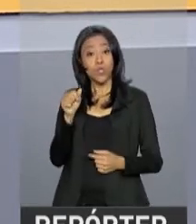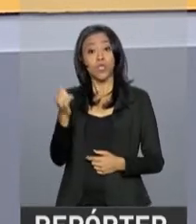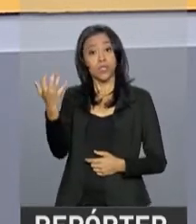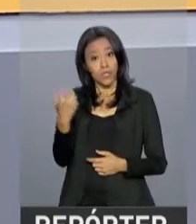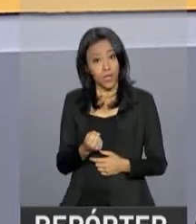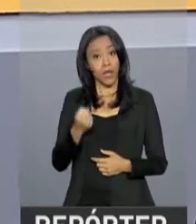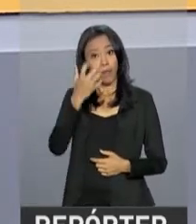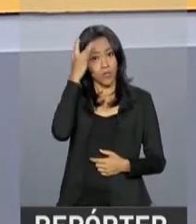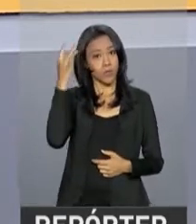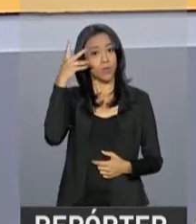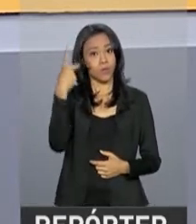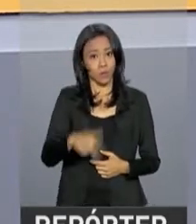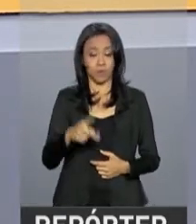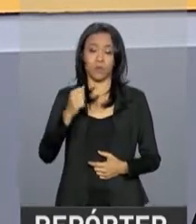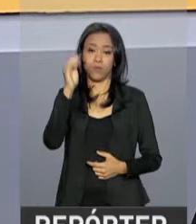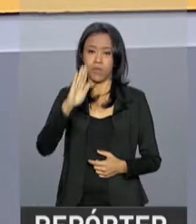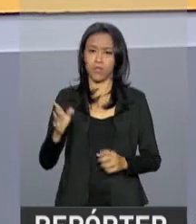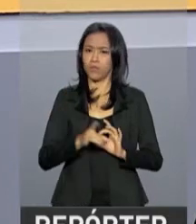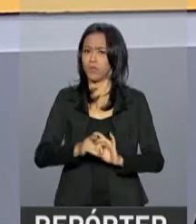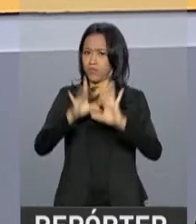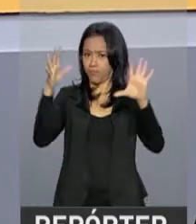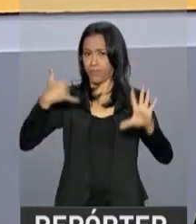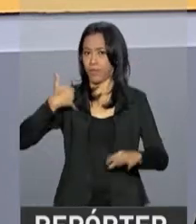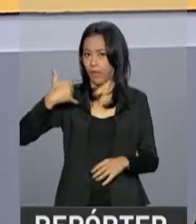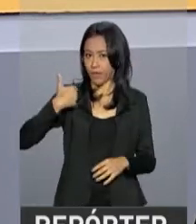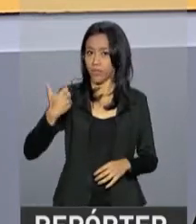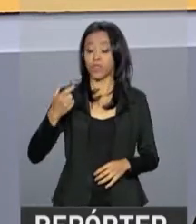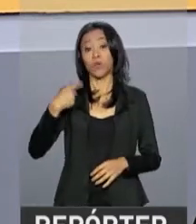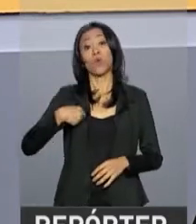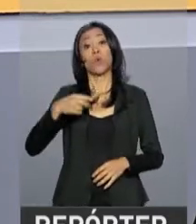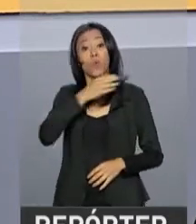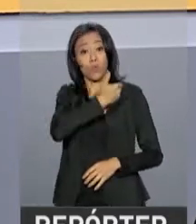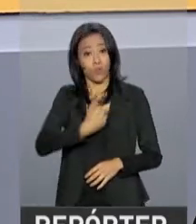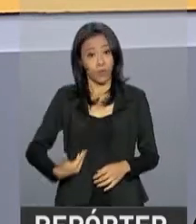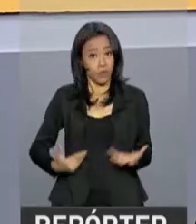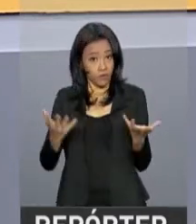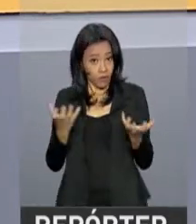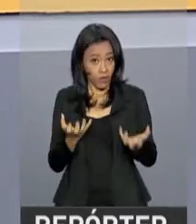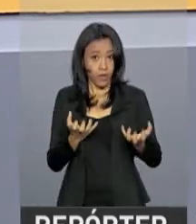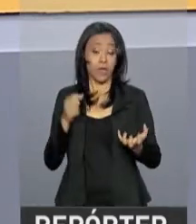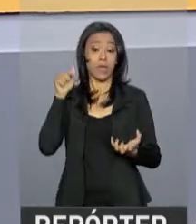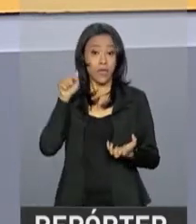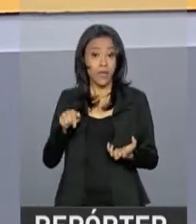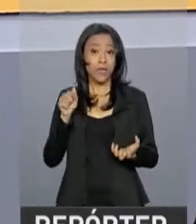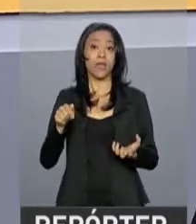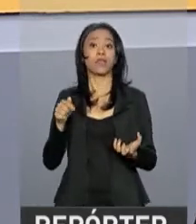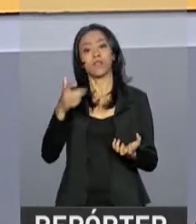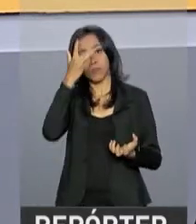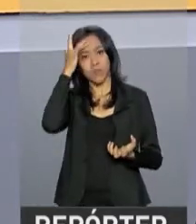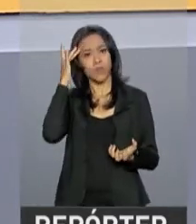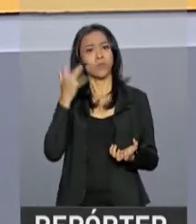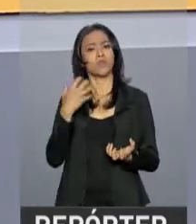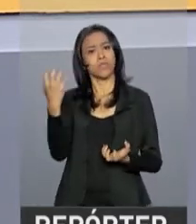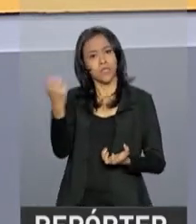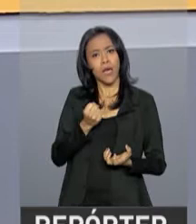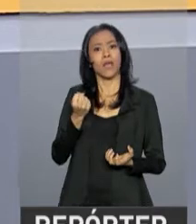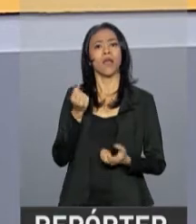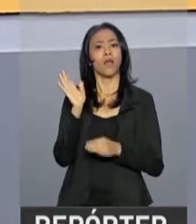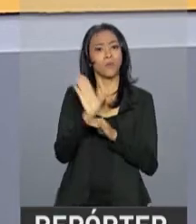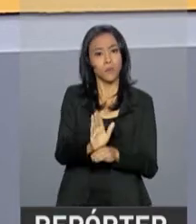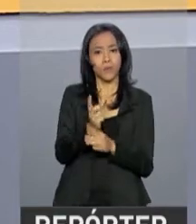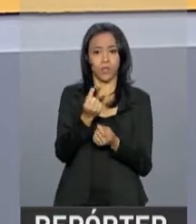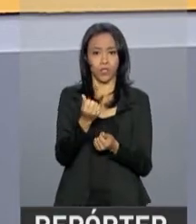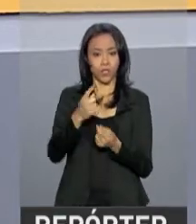brasileiros de todas as idades a expectativa do governo é que a ampliação do número de beneficiados ajuda a movimentar a economia